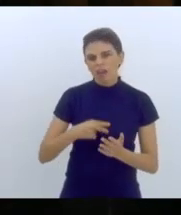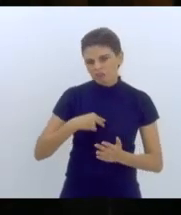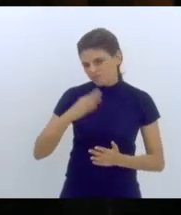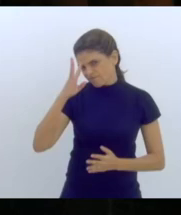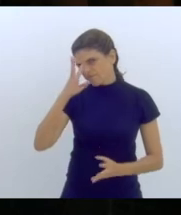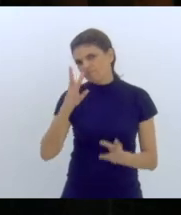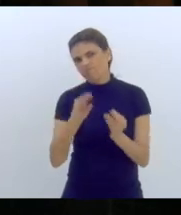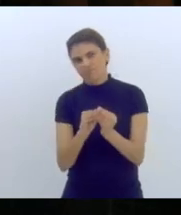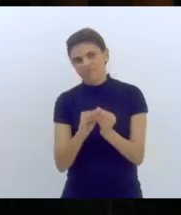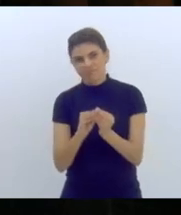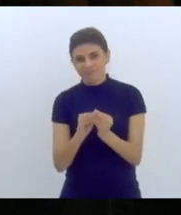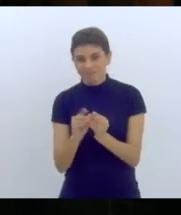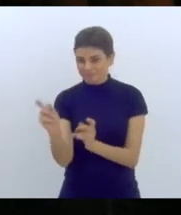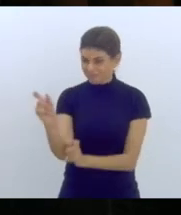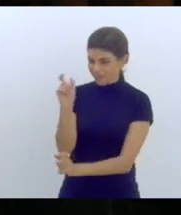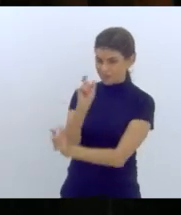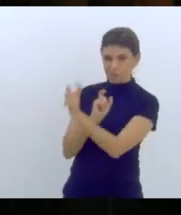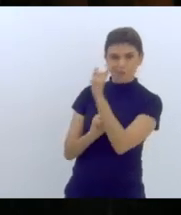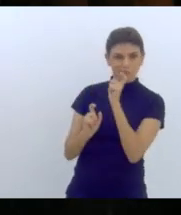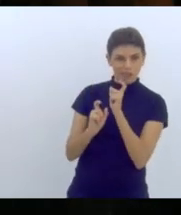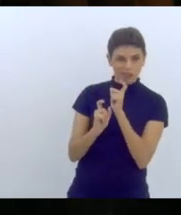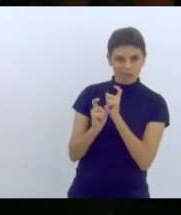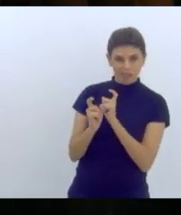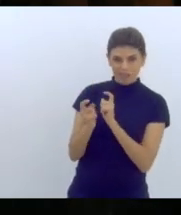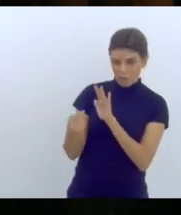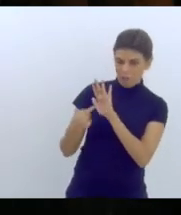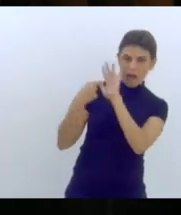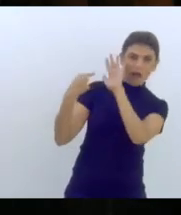que coação, ameaça, não vai